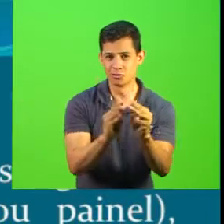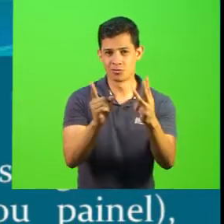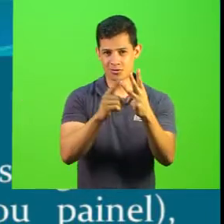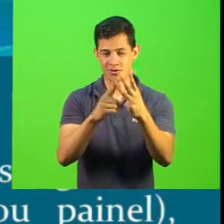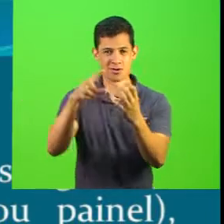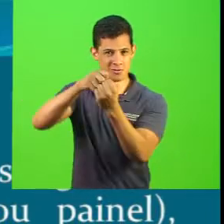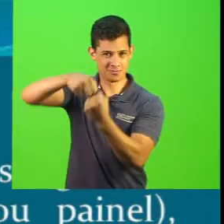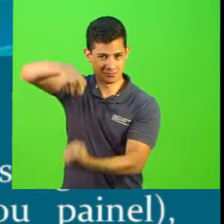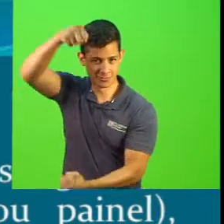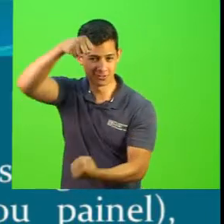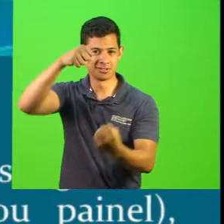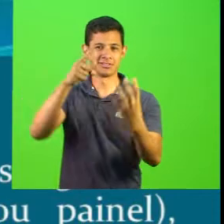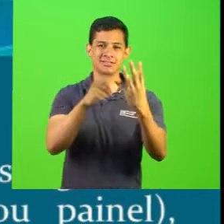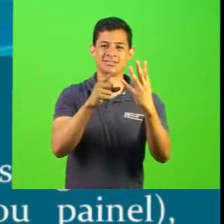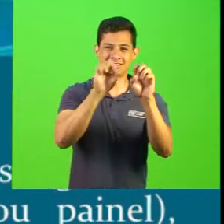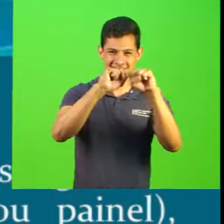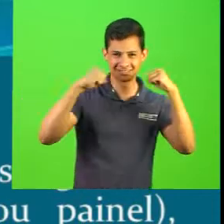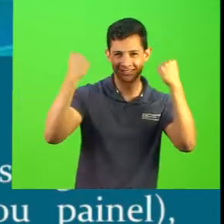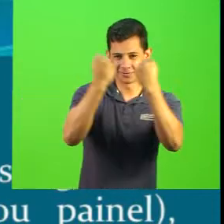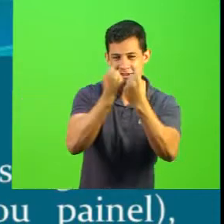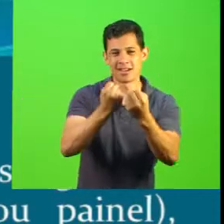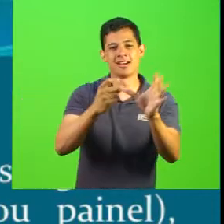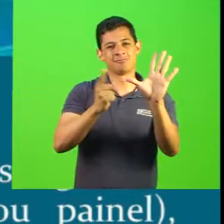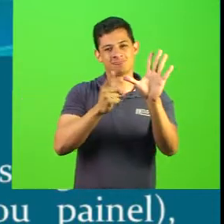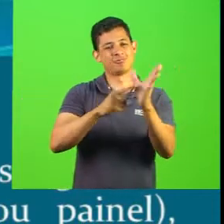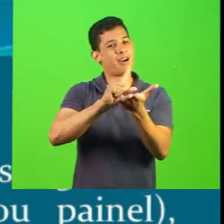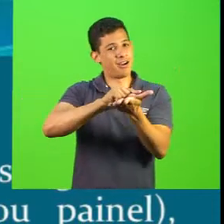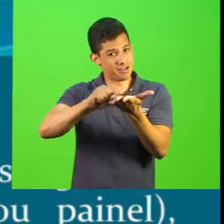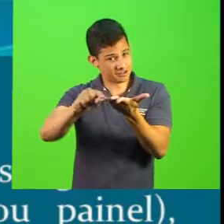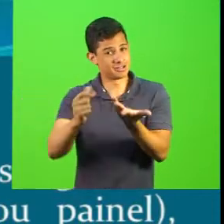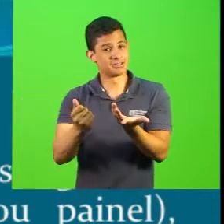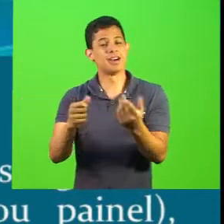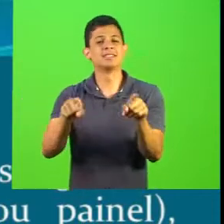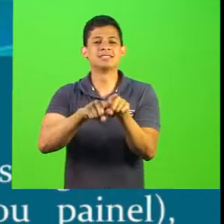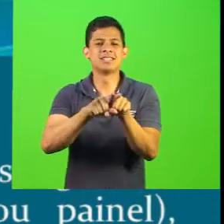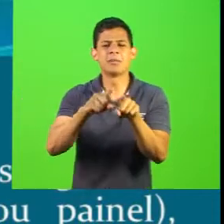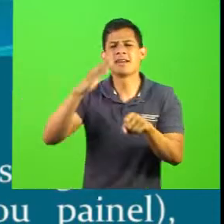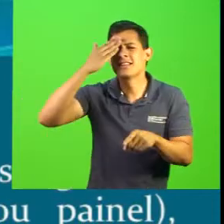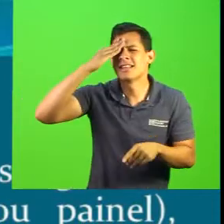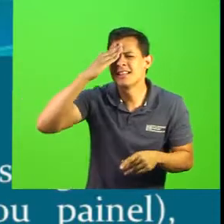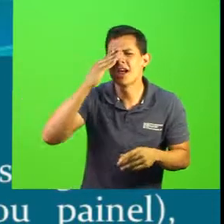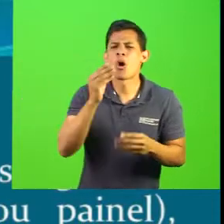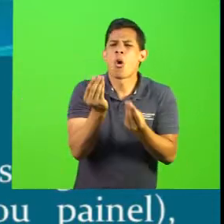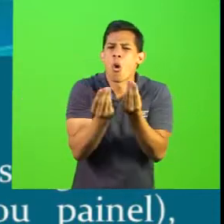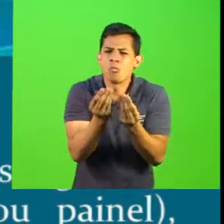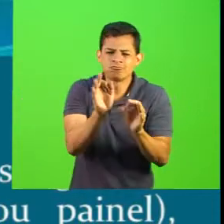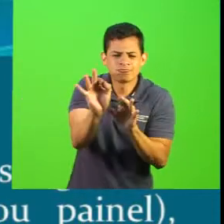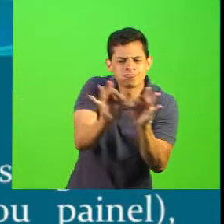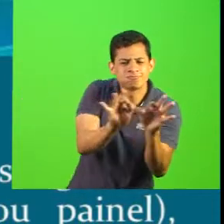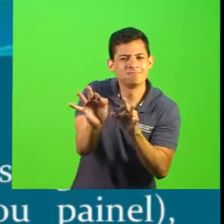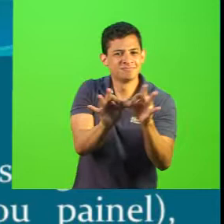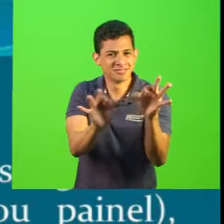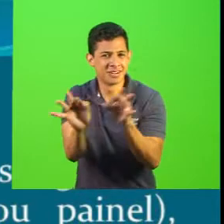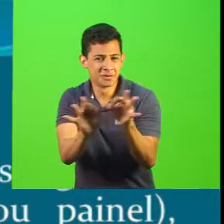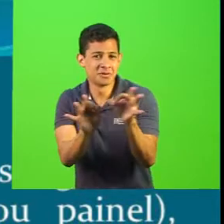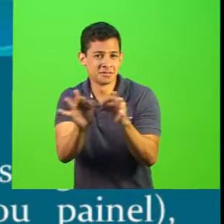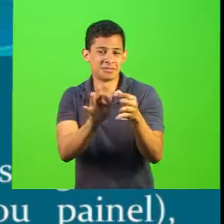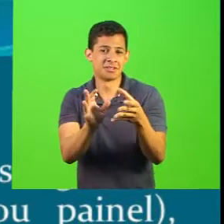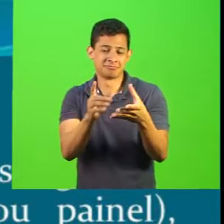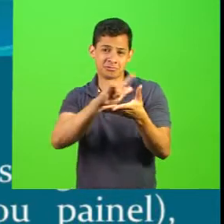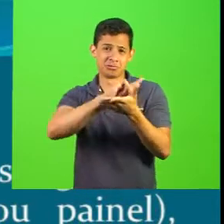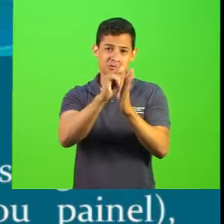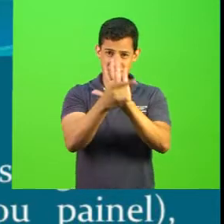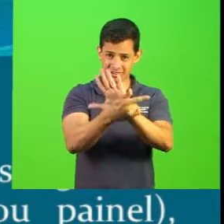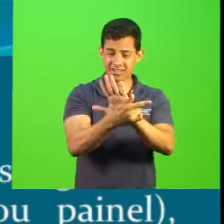resumo, pôster ou painel, seminário e artigo acadêmico, compreender a funcionalidade e a forma composicional